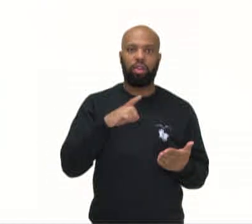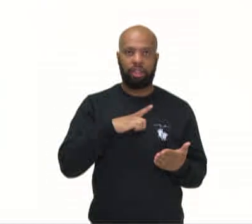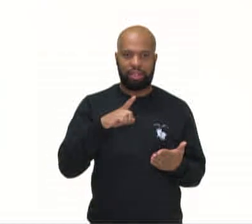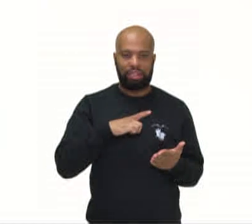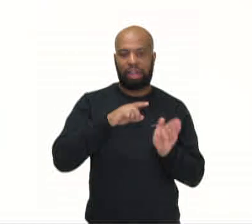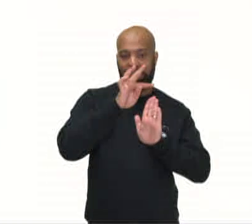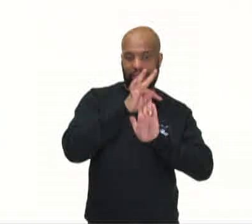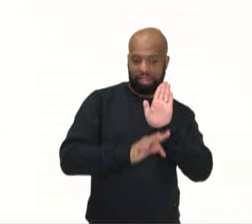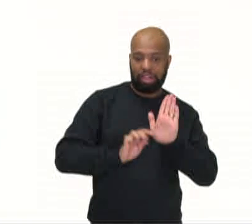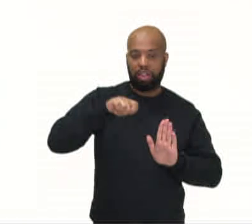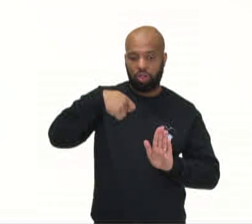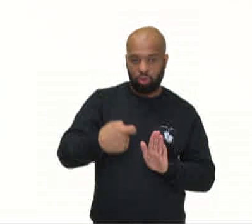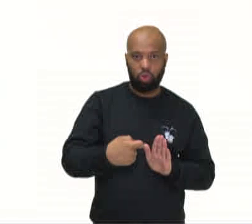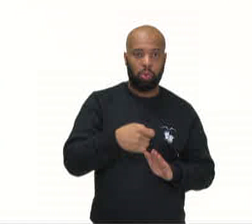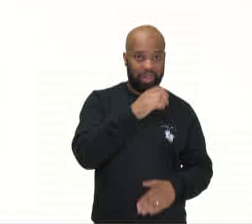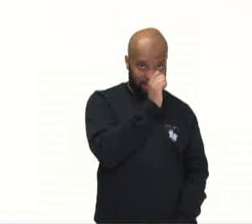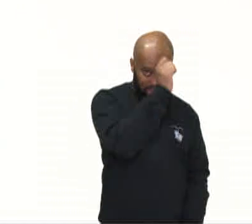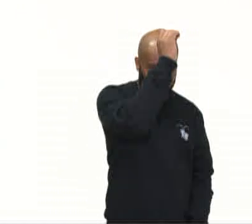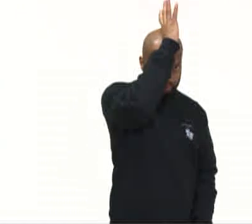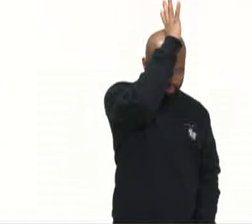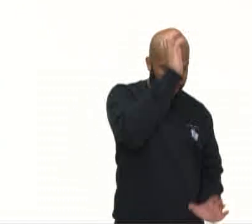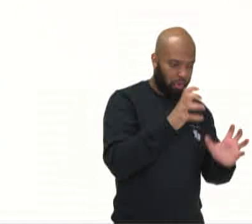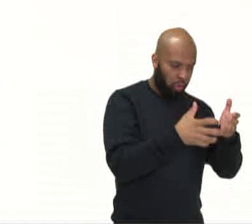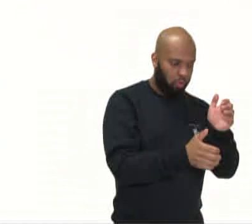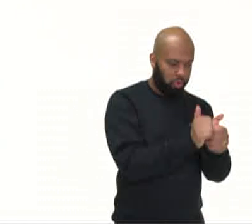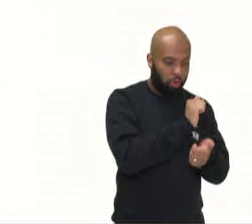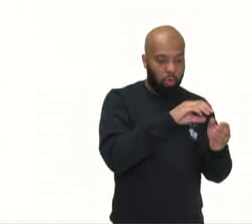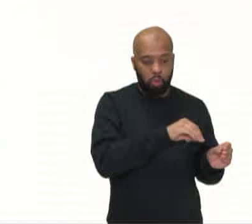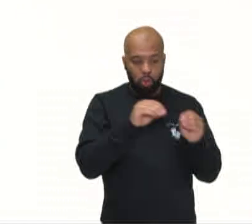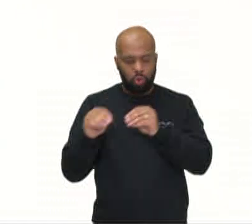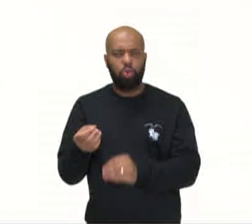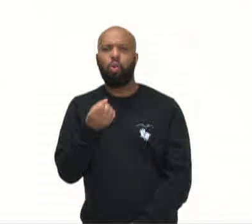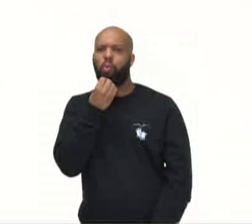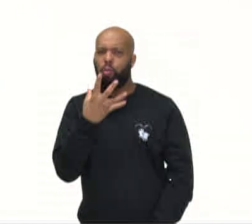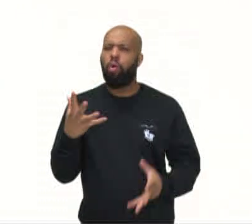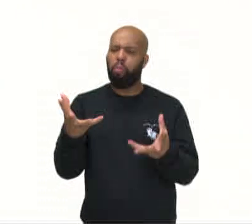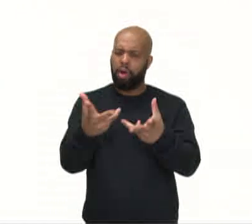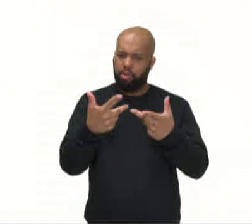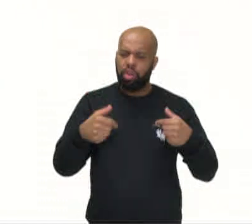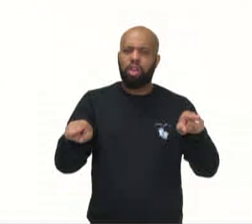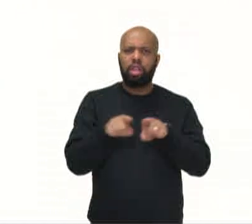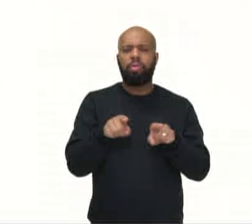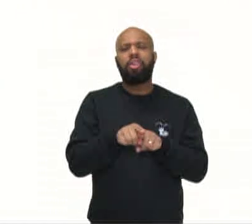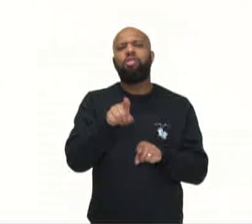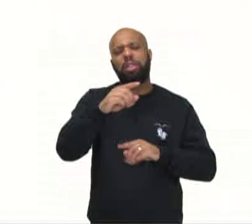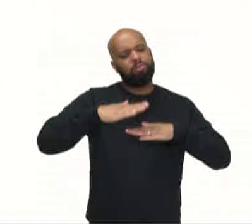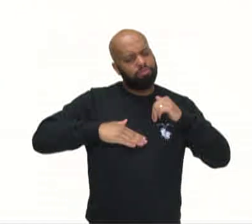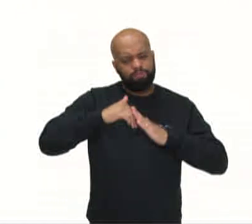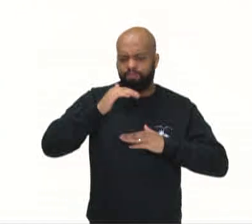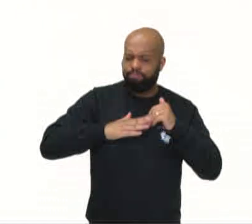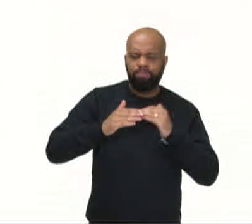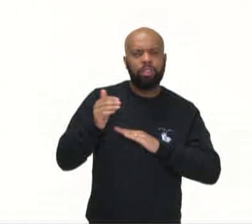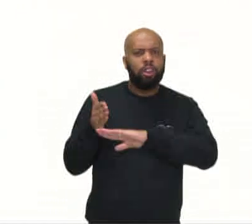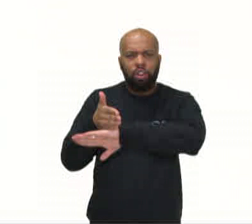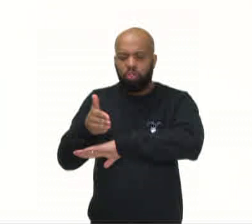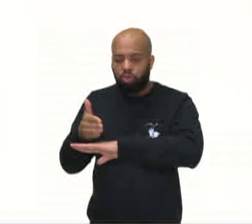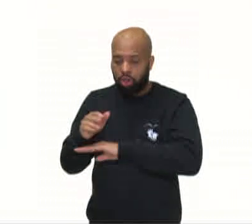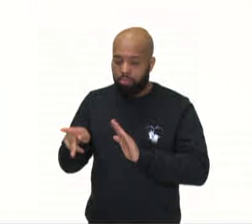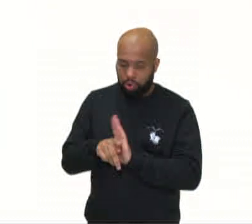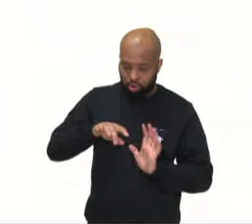sobre a transferência de Neymar ter sido um sucesso e da competente cobertura de